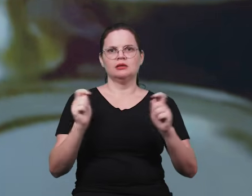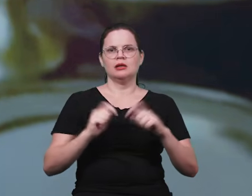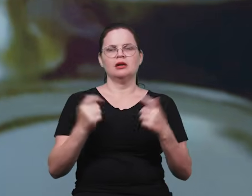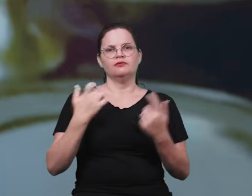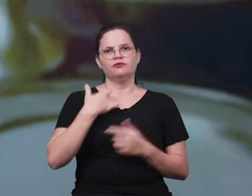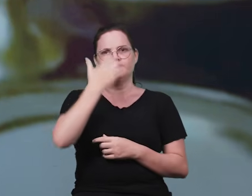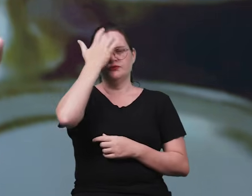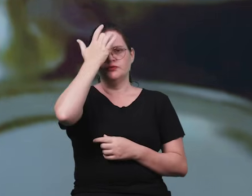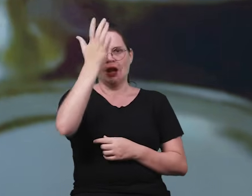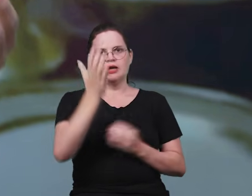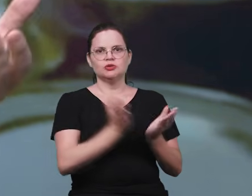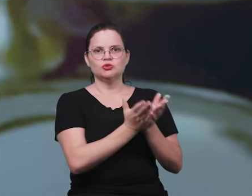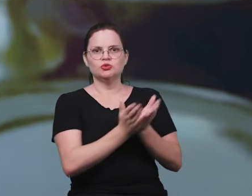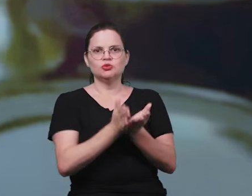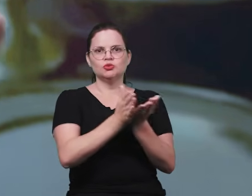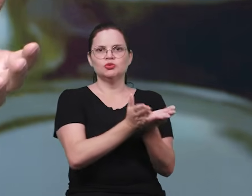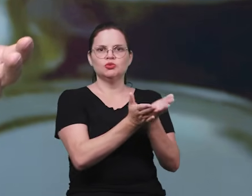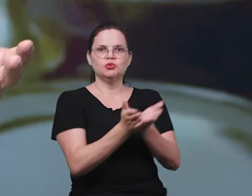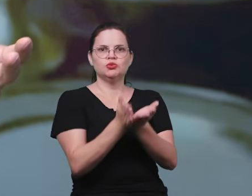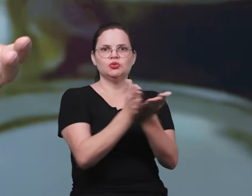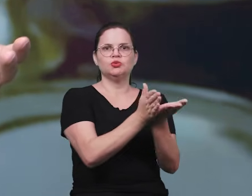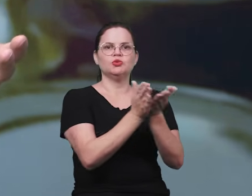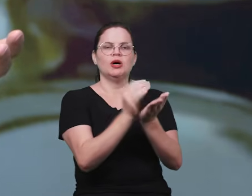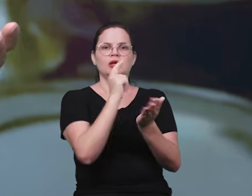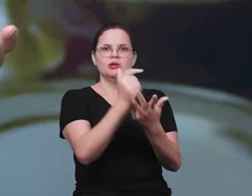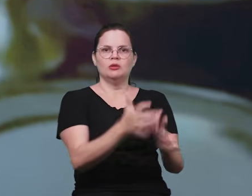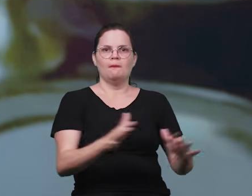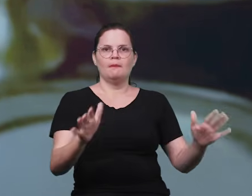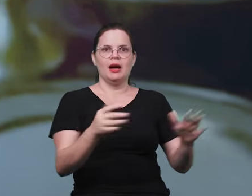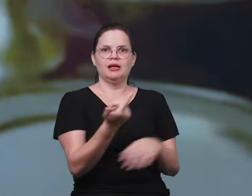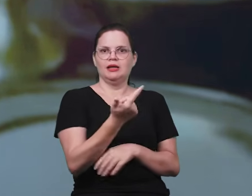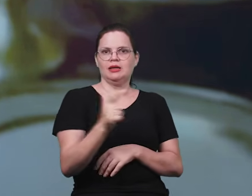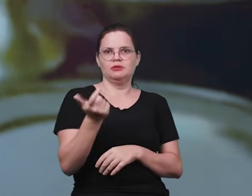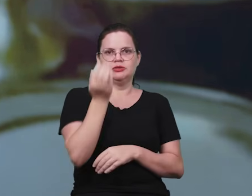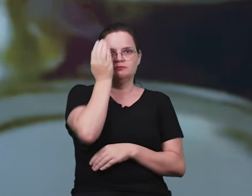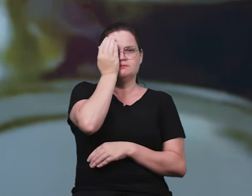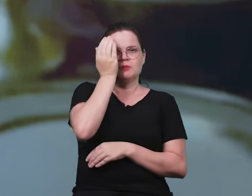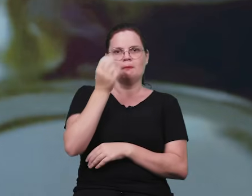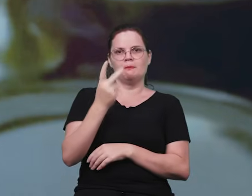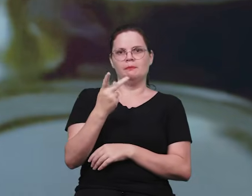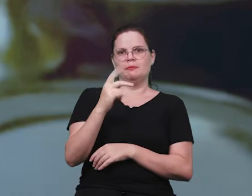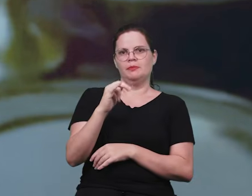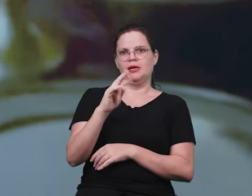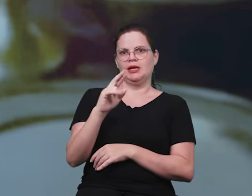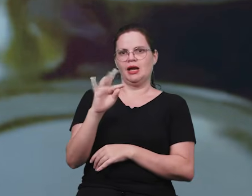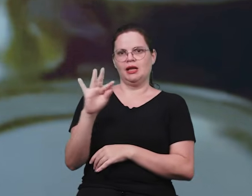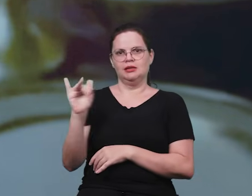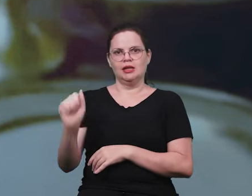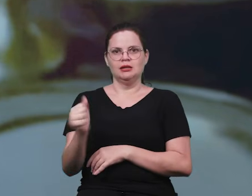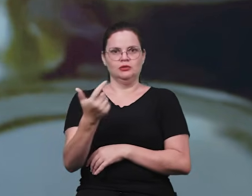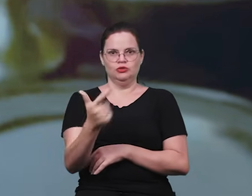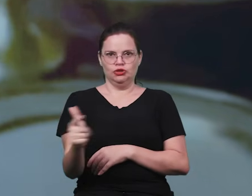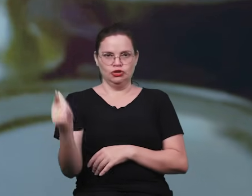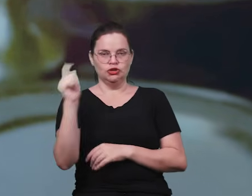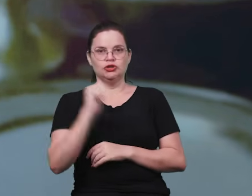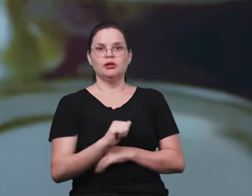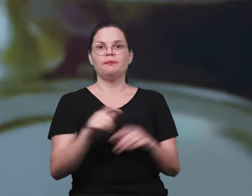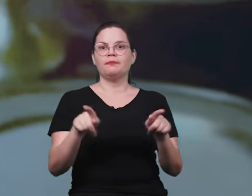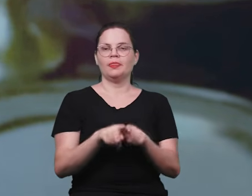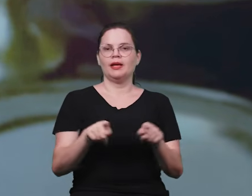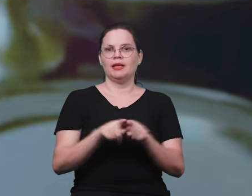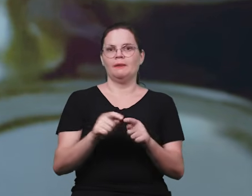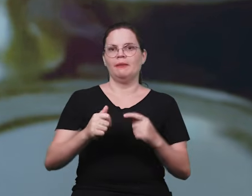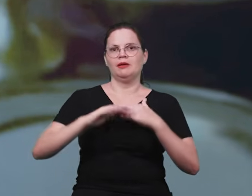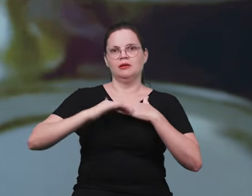navegar nos mares sem os piratas, Sim. e também pelas estradas. E a administração